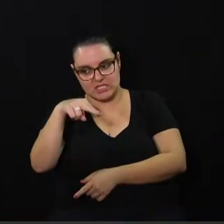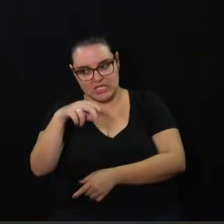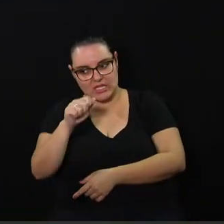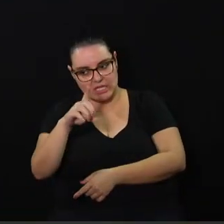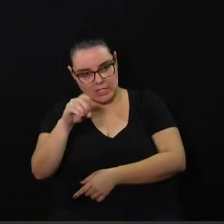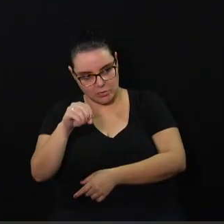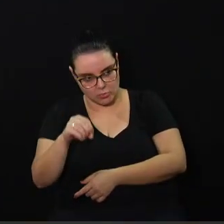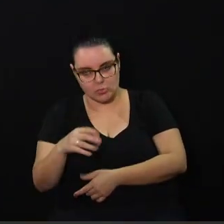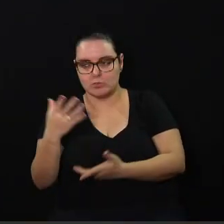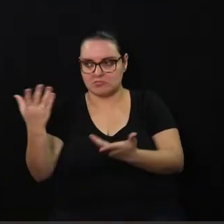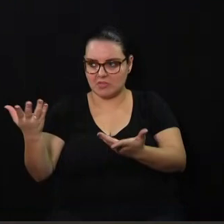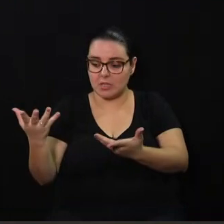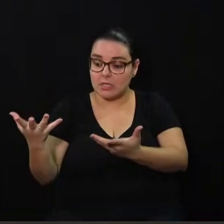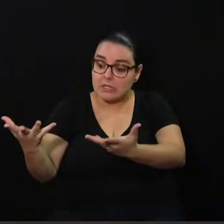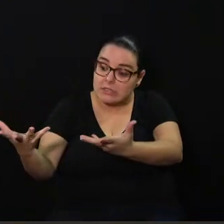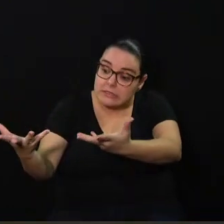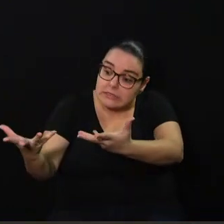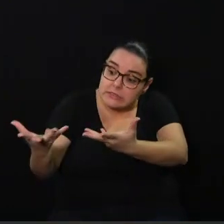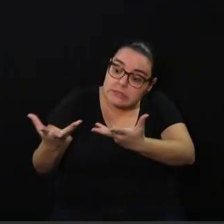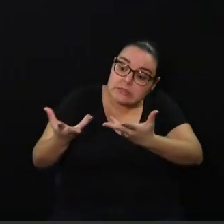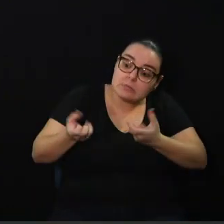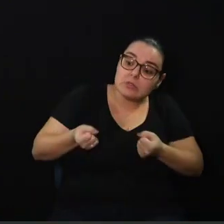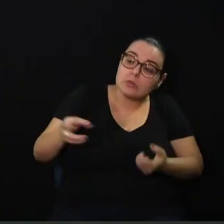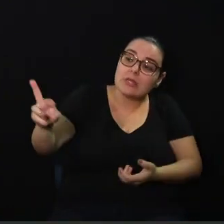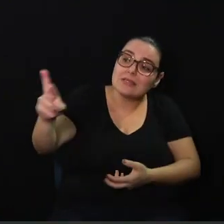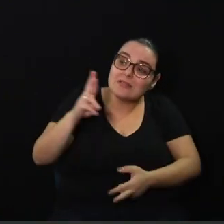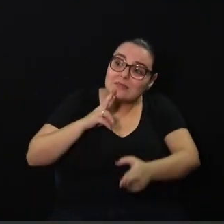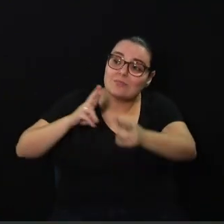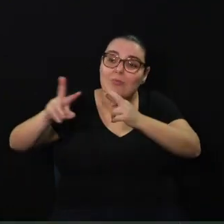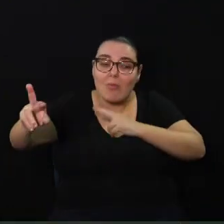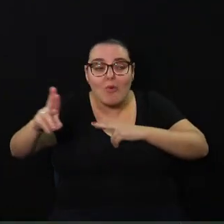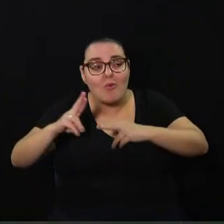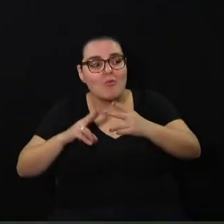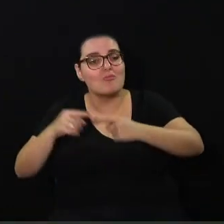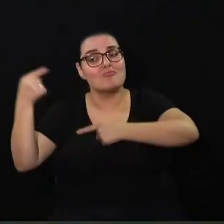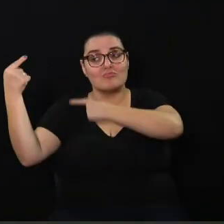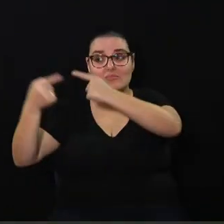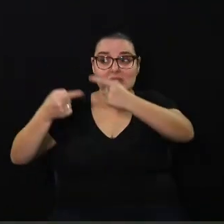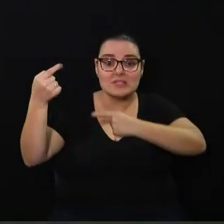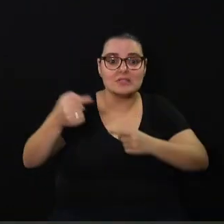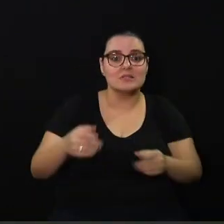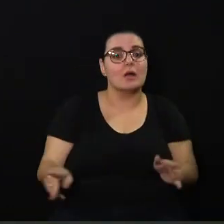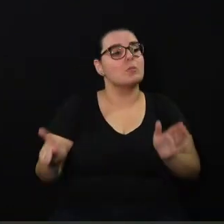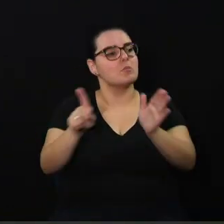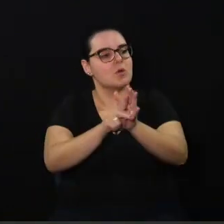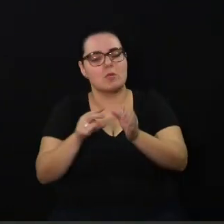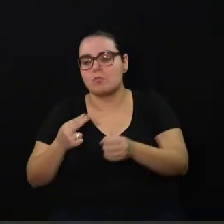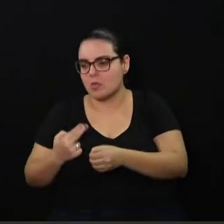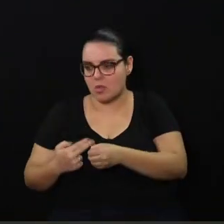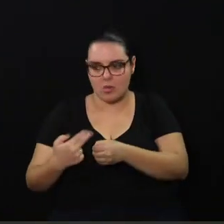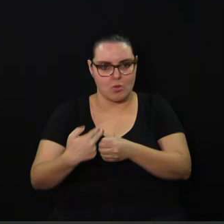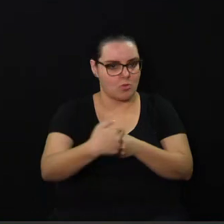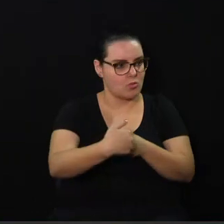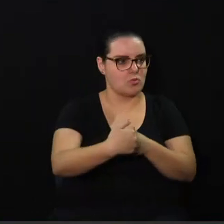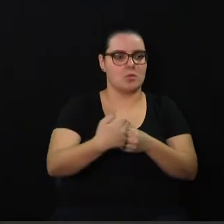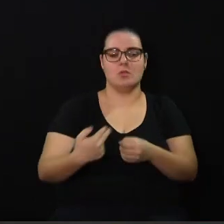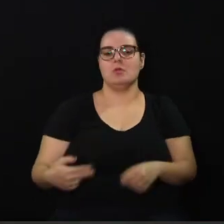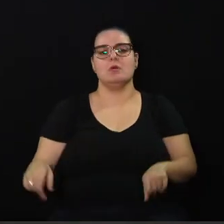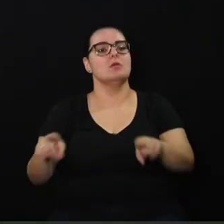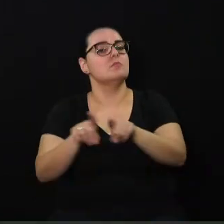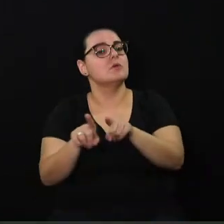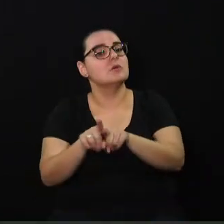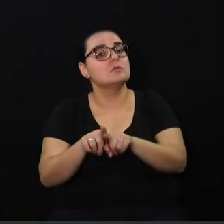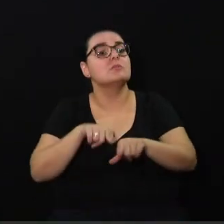dessas iniciativas desses debates que ocorreram aqui nessa casa a própria unicamp está agora também é